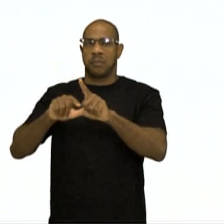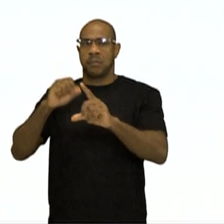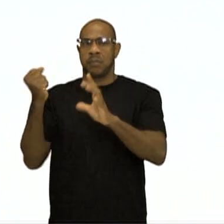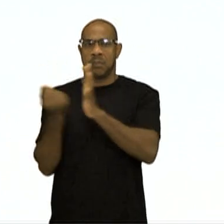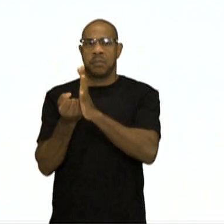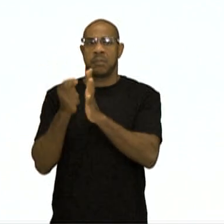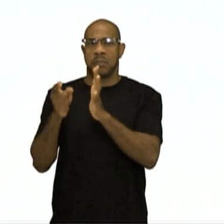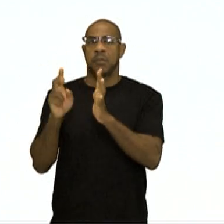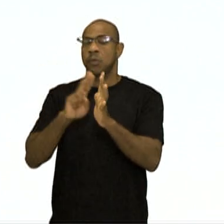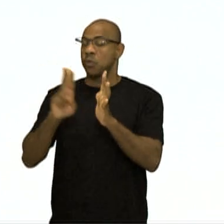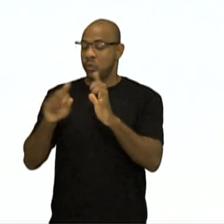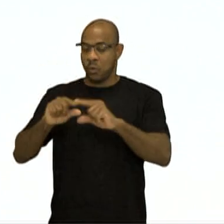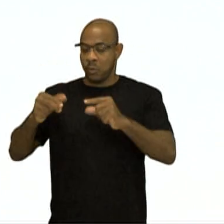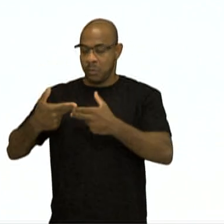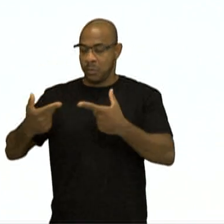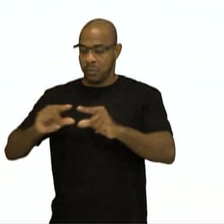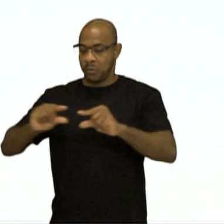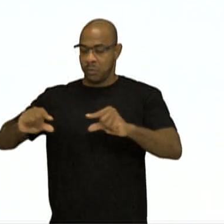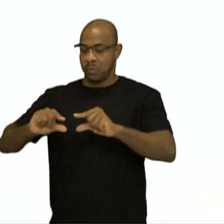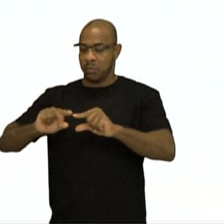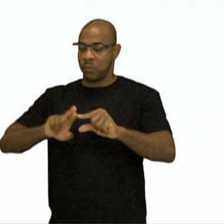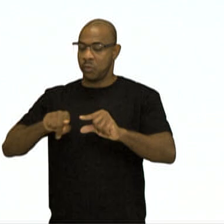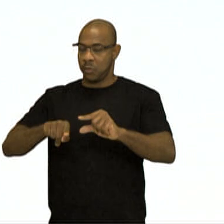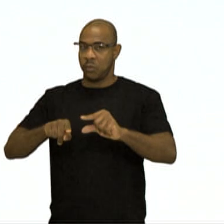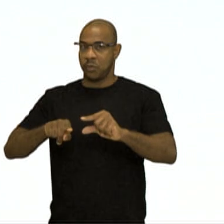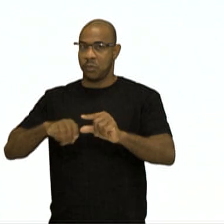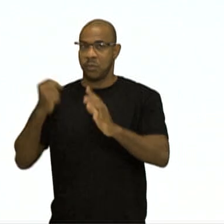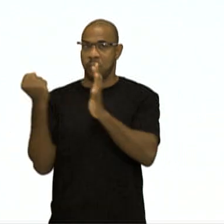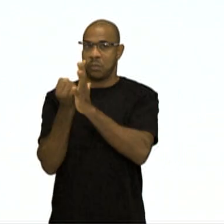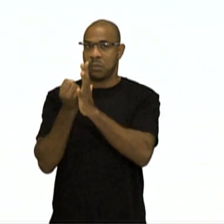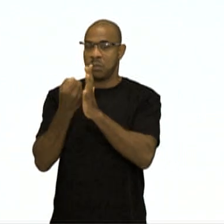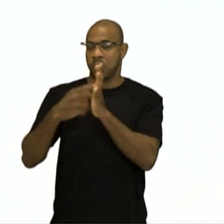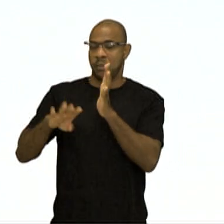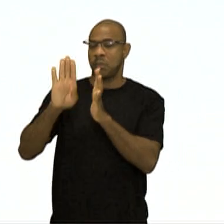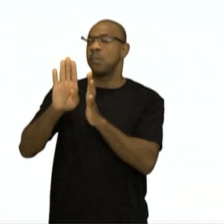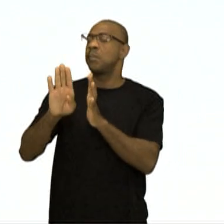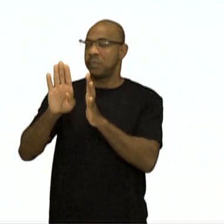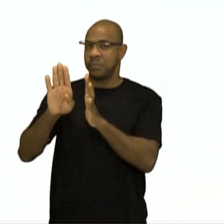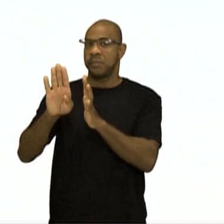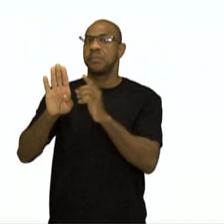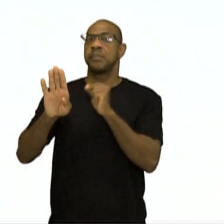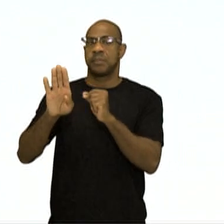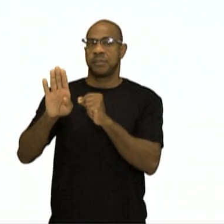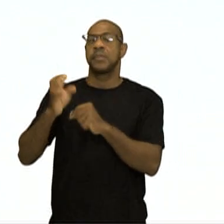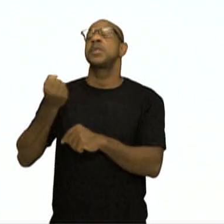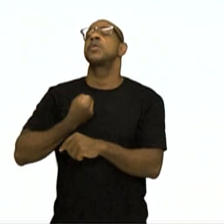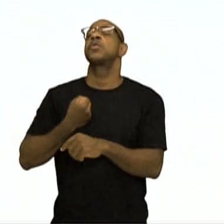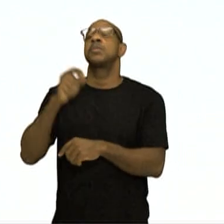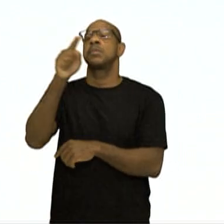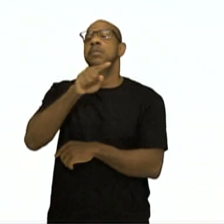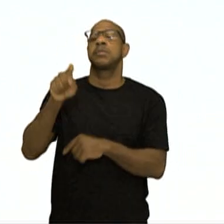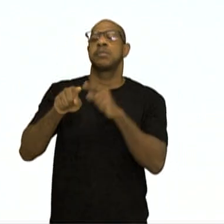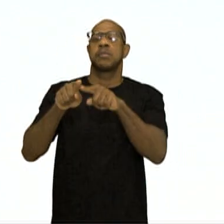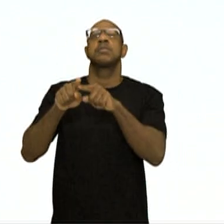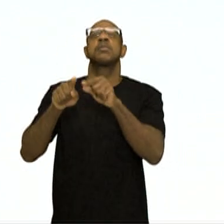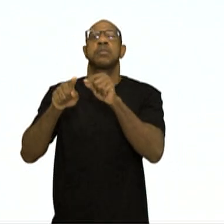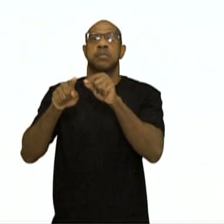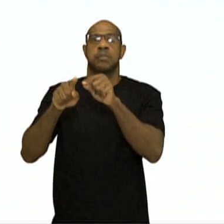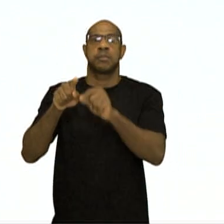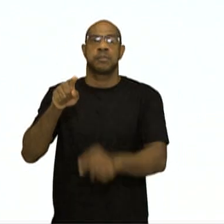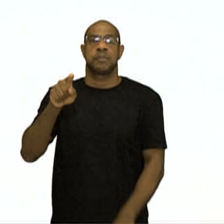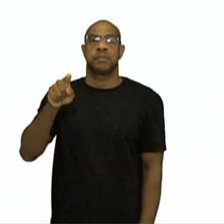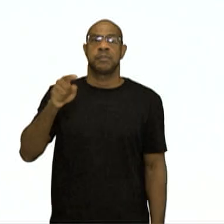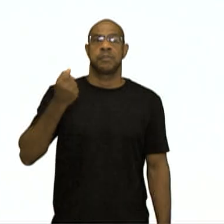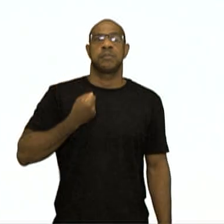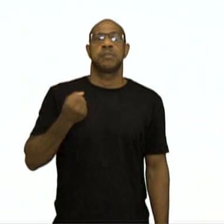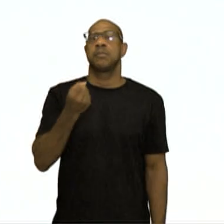o quê? O nome do elemento químico, o seu símbolo, uma letra ou duas letras, nesse caso um B,